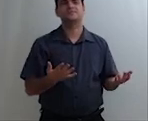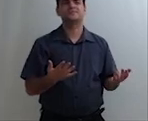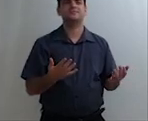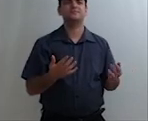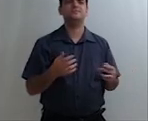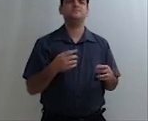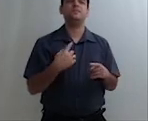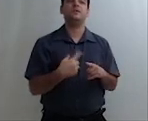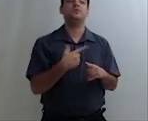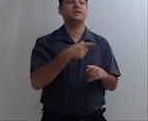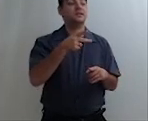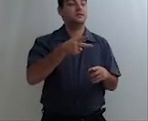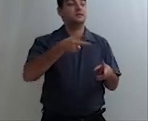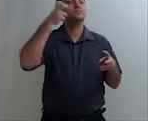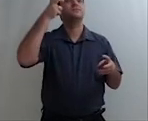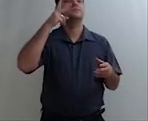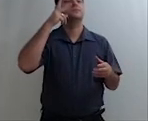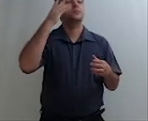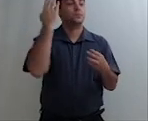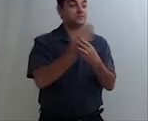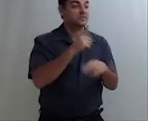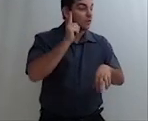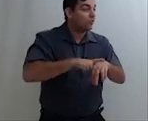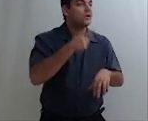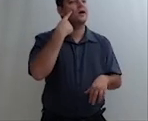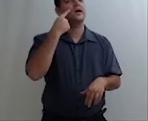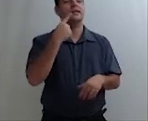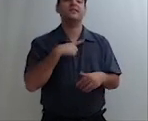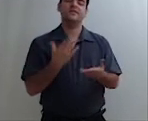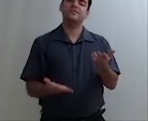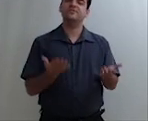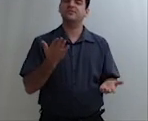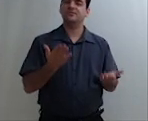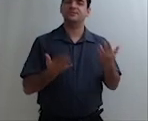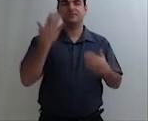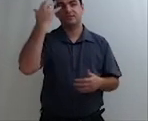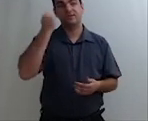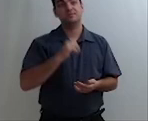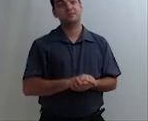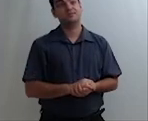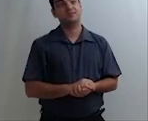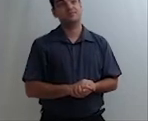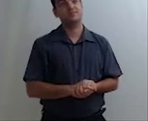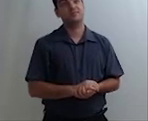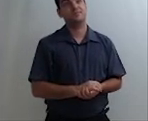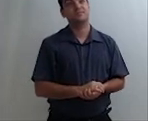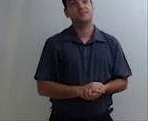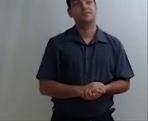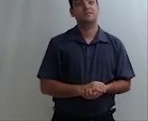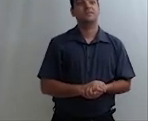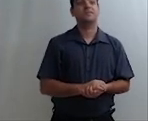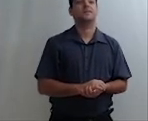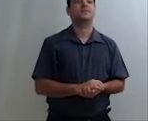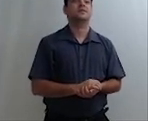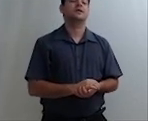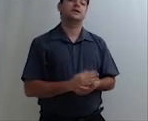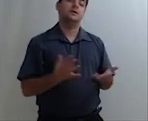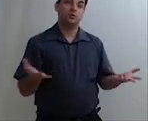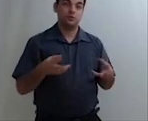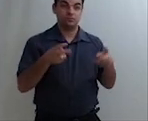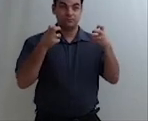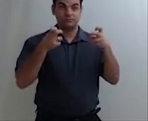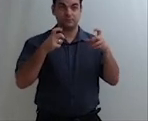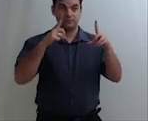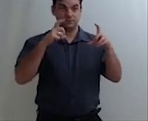concreto Ele há de saber ponderar essas circunstâncias e na verdade quer dizer o reconhecimento fotográfico